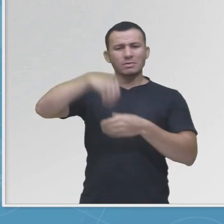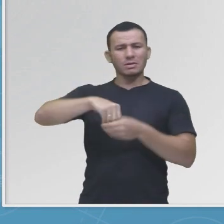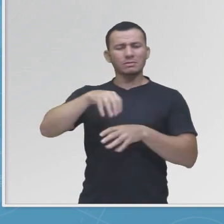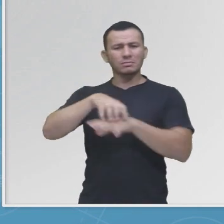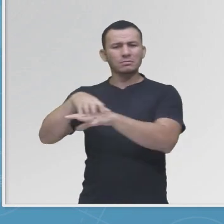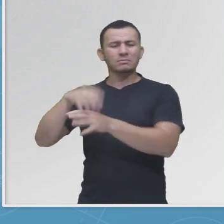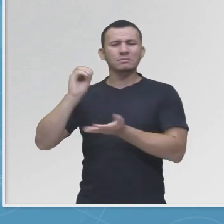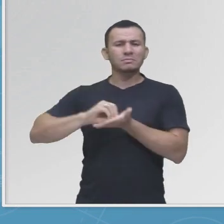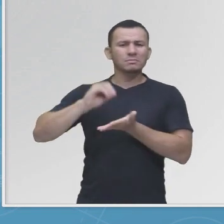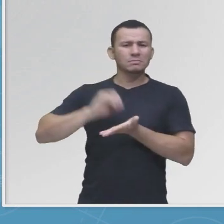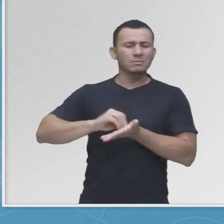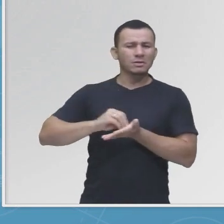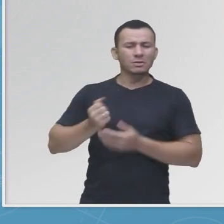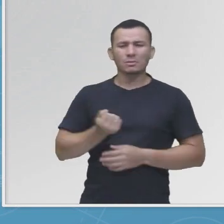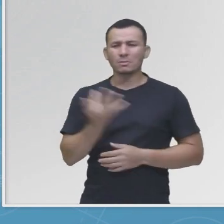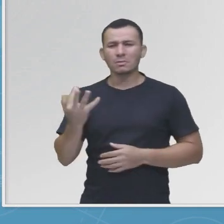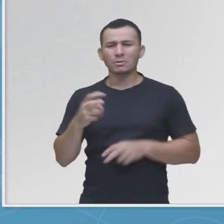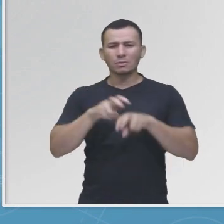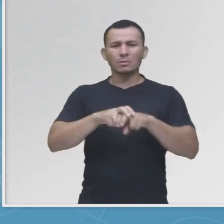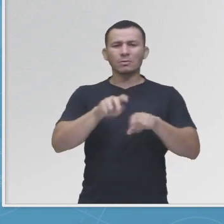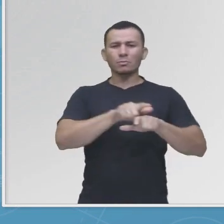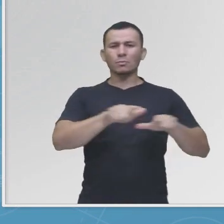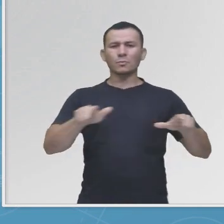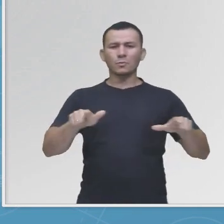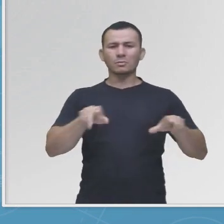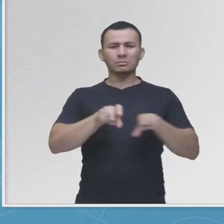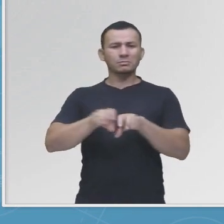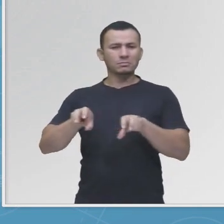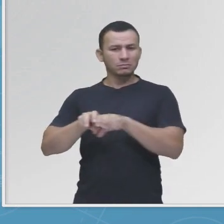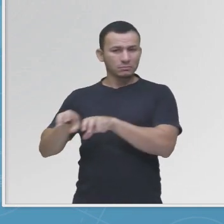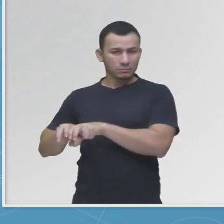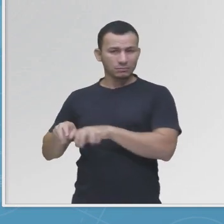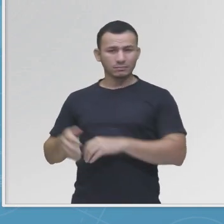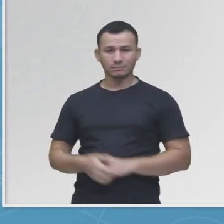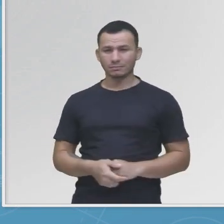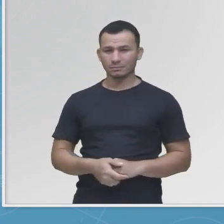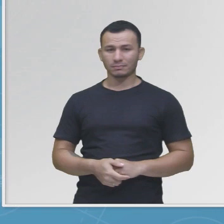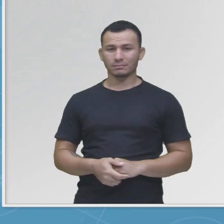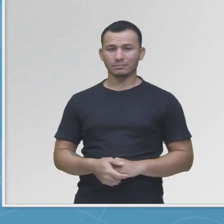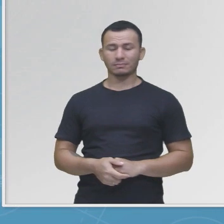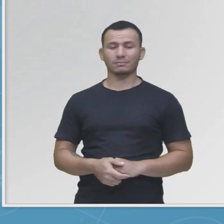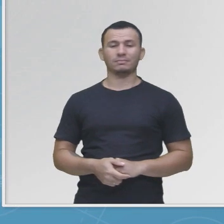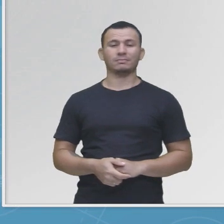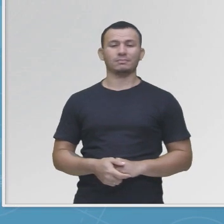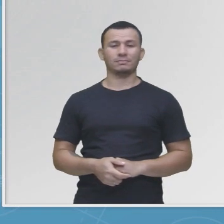Quantas poltronas desse ônibus estavam desocupadas?